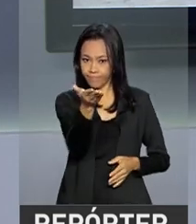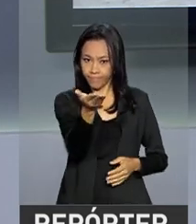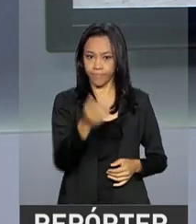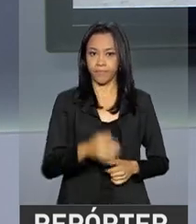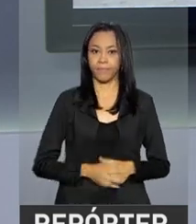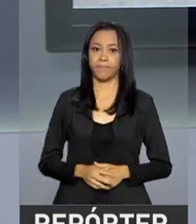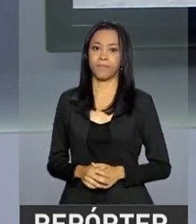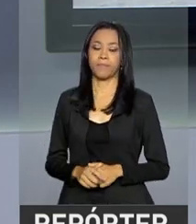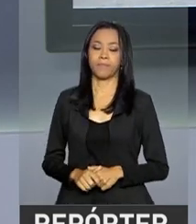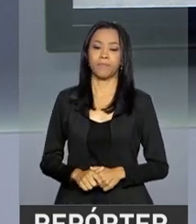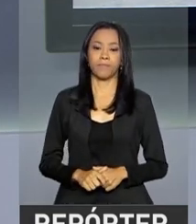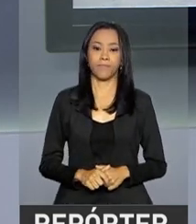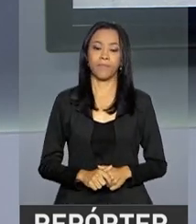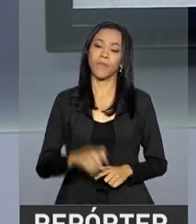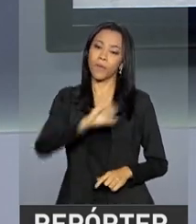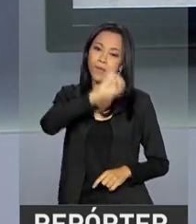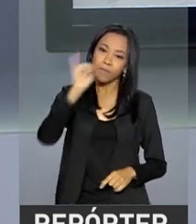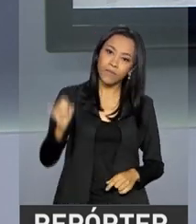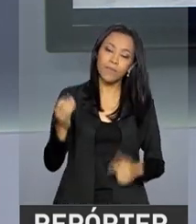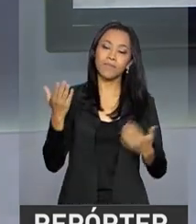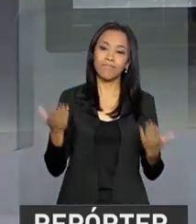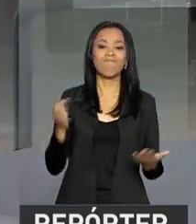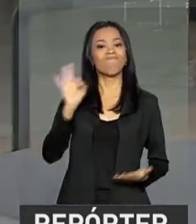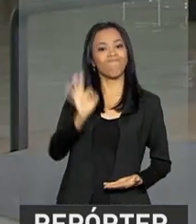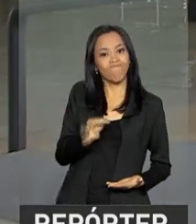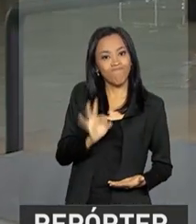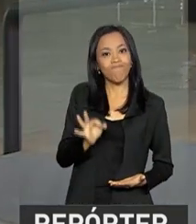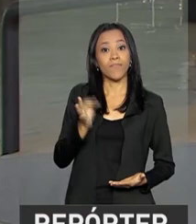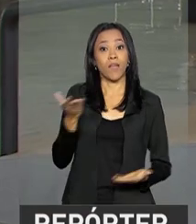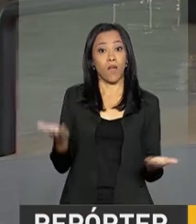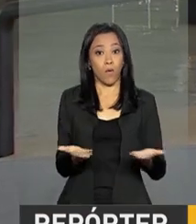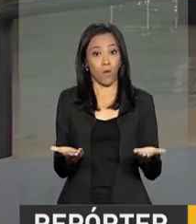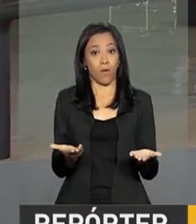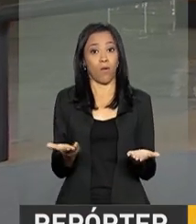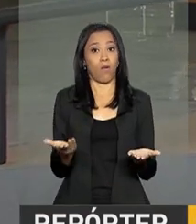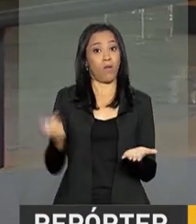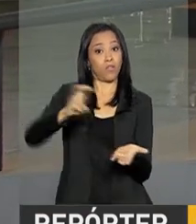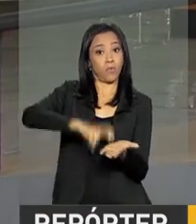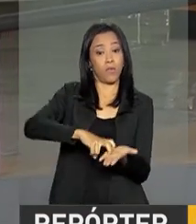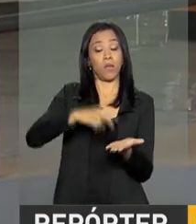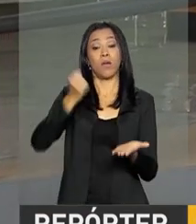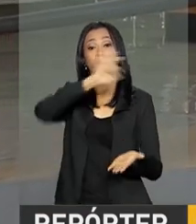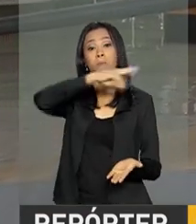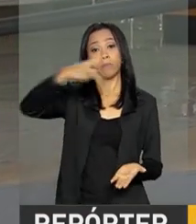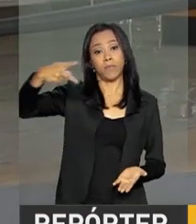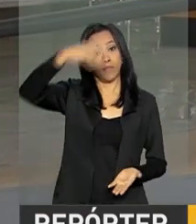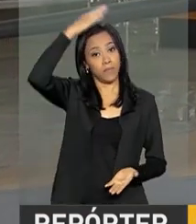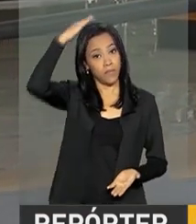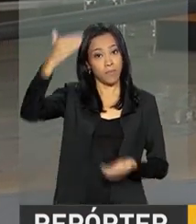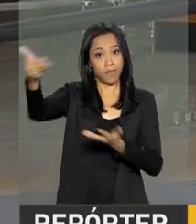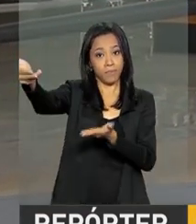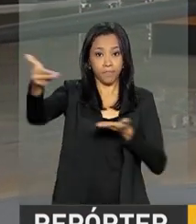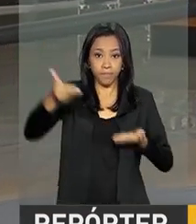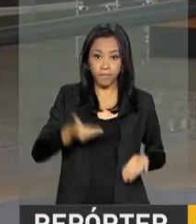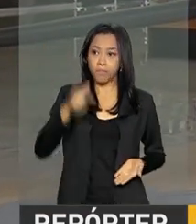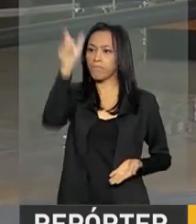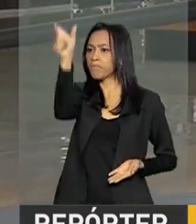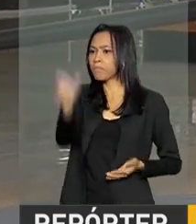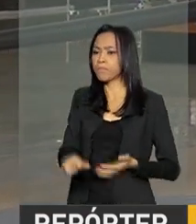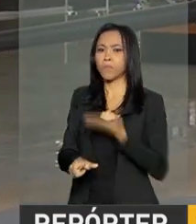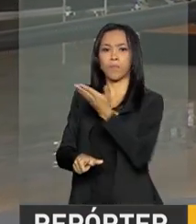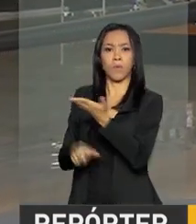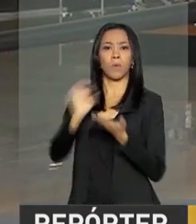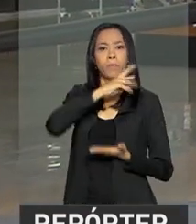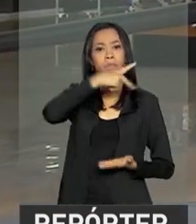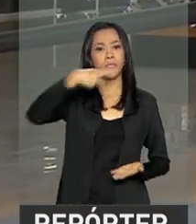você olá thaíssa é isso mesmo agora pela manhã o presidente michel temer recebe o presidente do